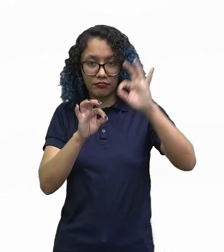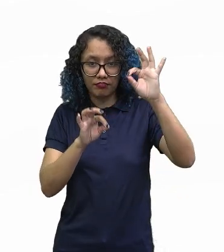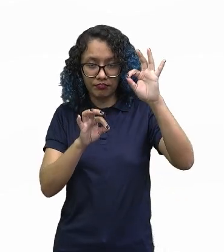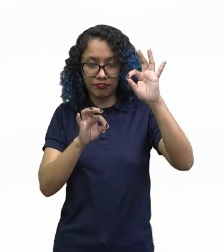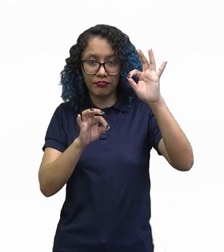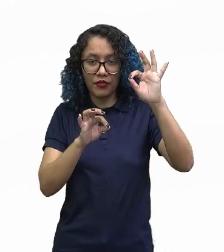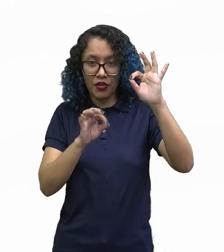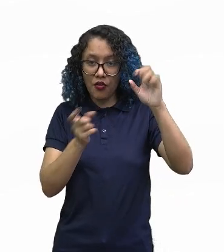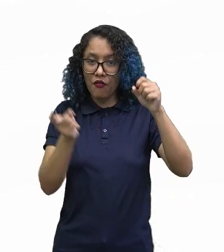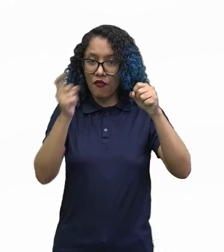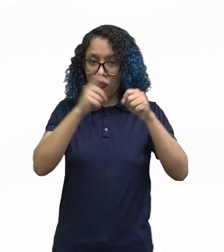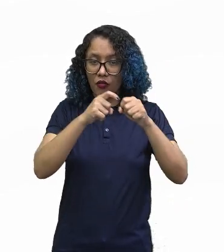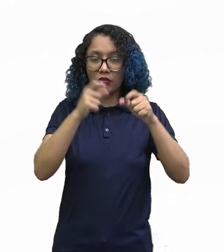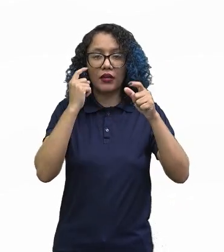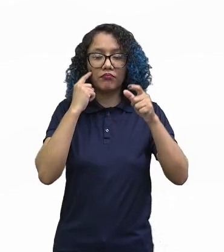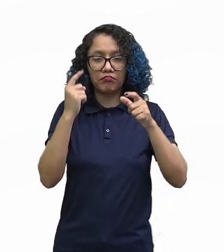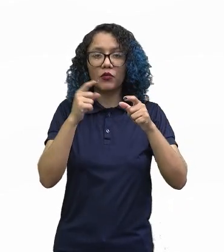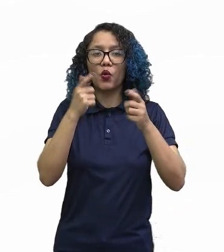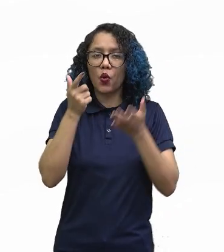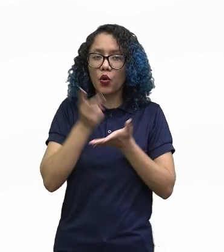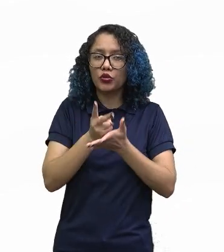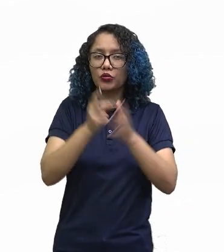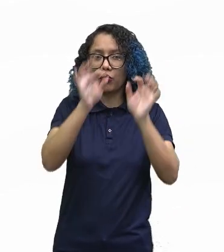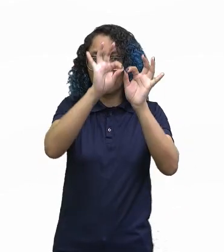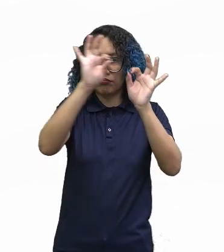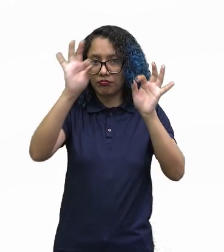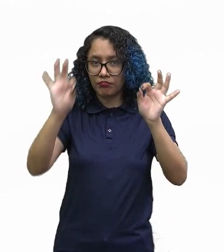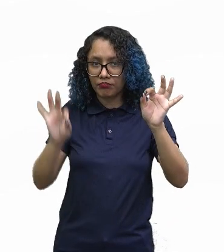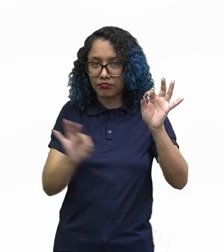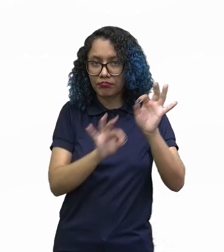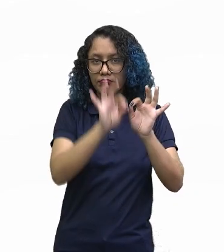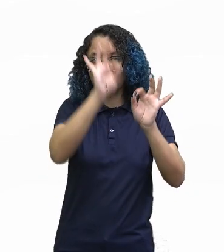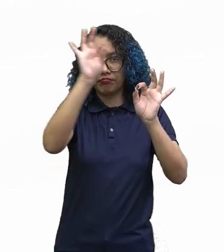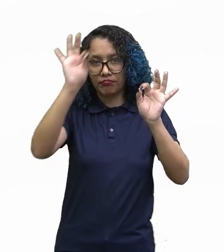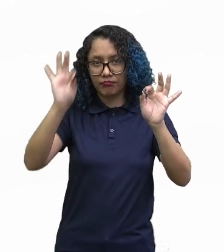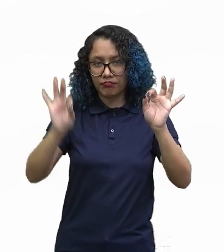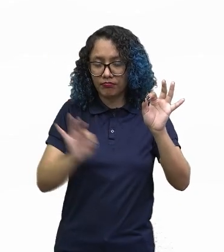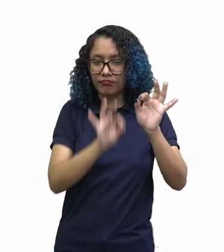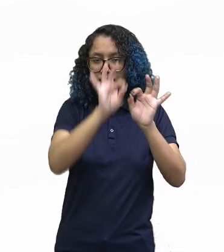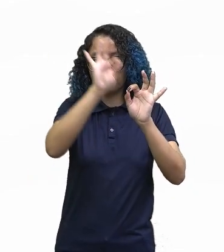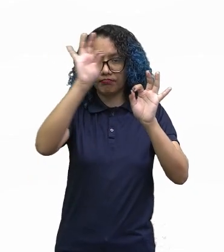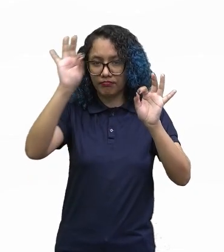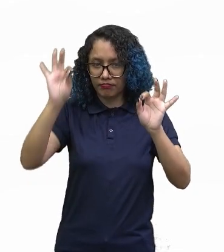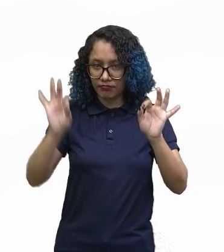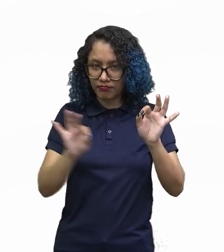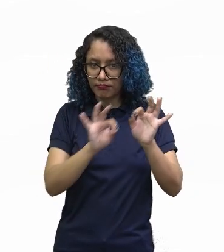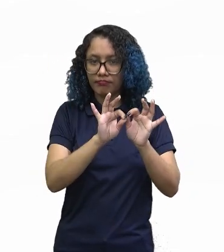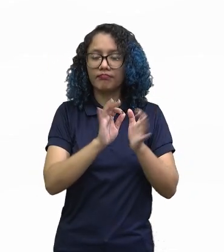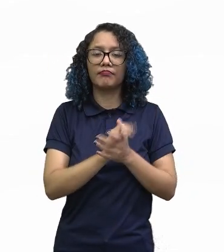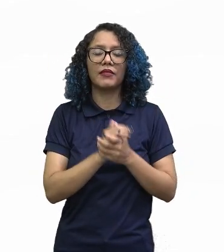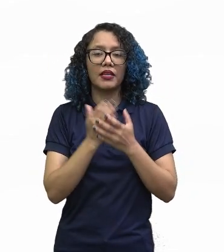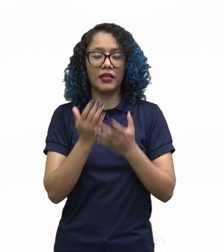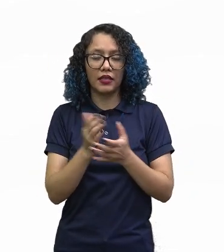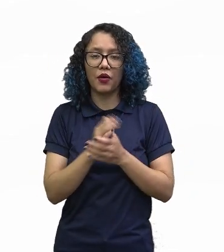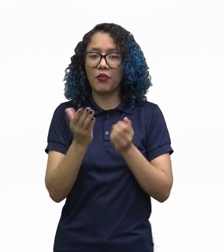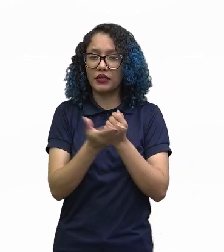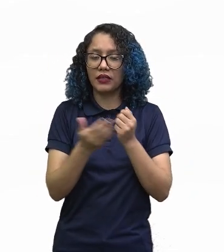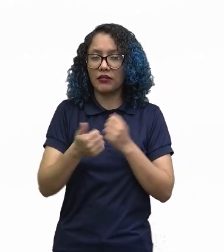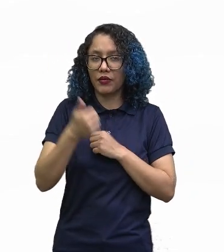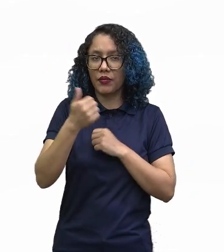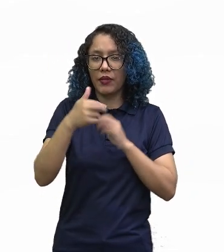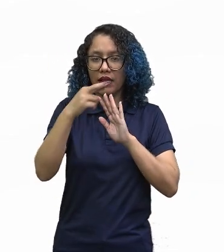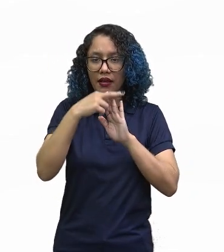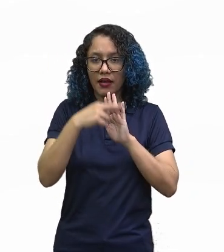volta para o ponto inicial. É um ciclo. Em decorrência desse ciclo, e de acordo com a primeira lei da